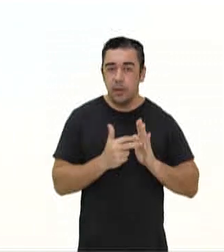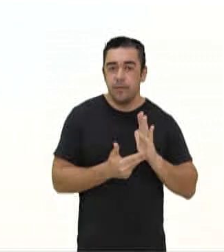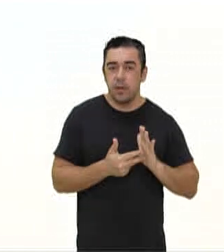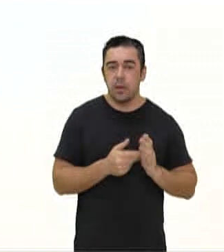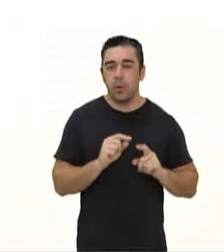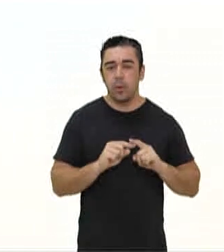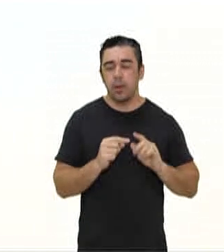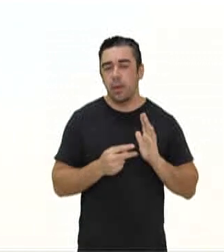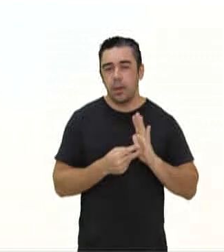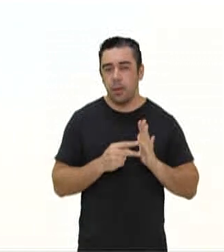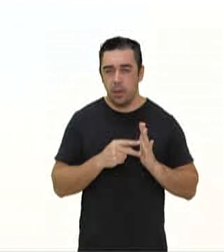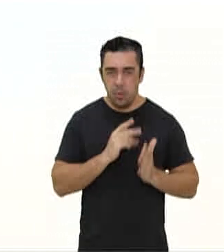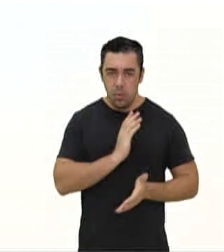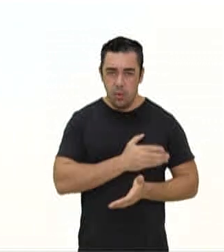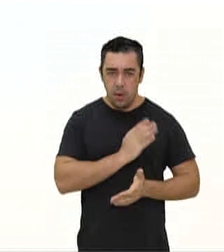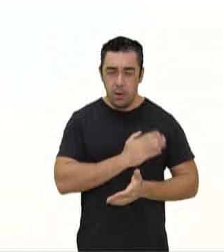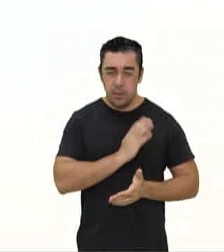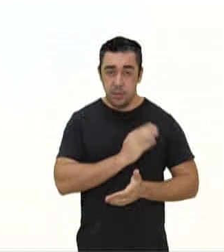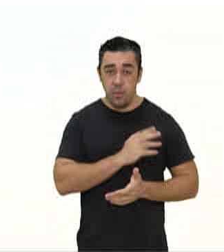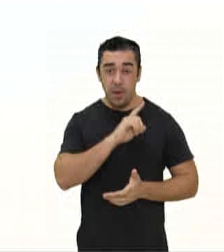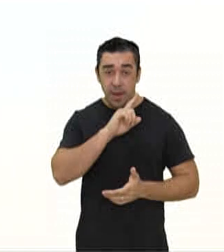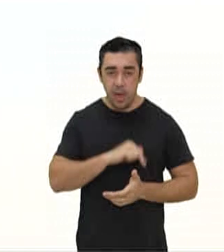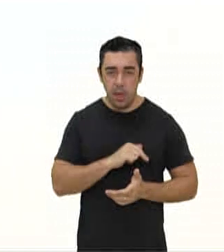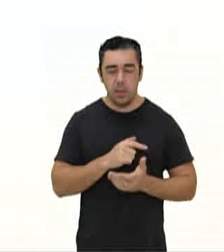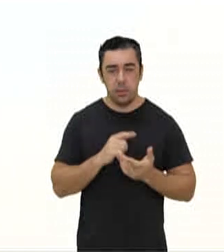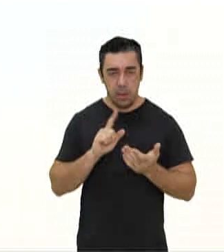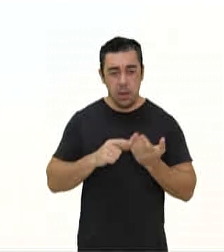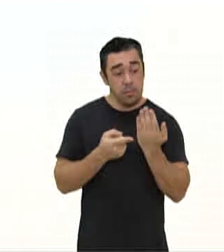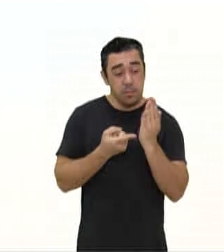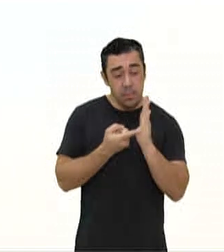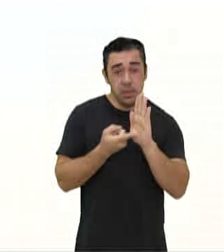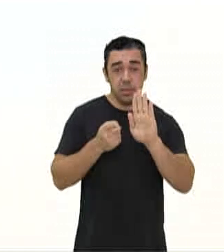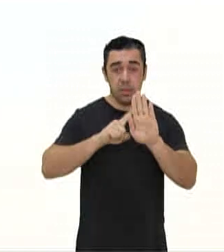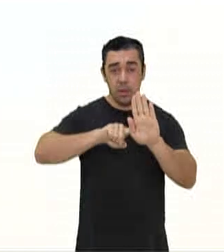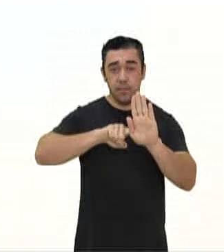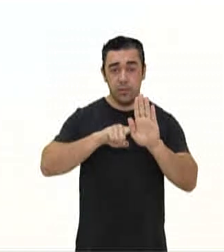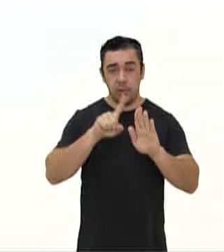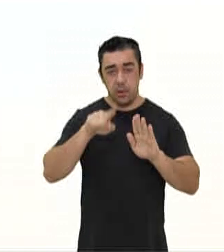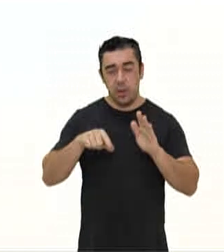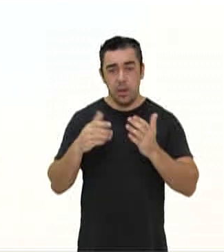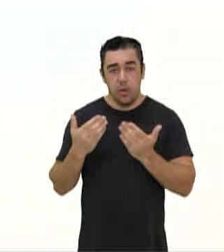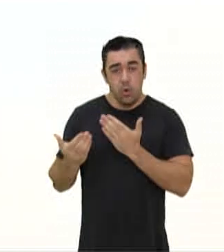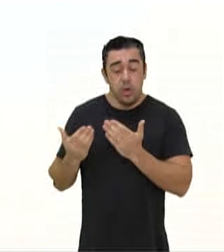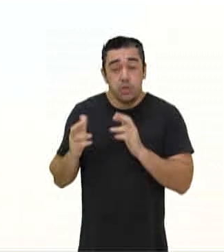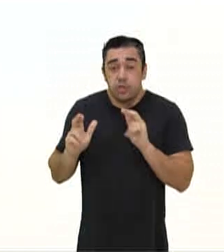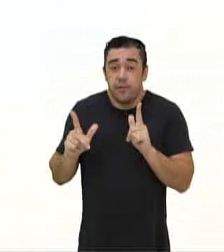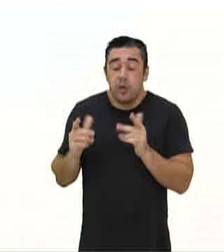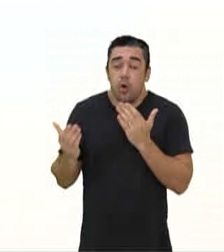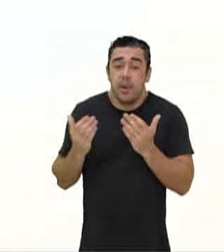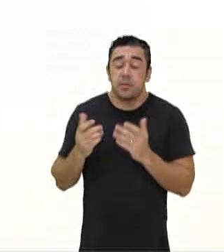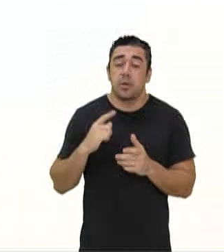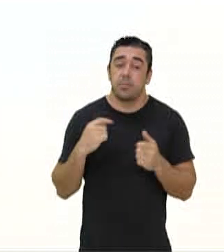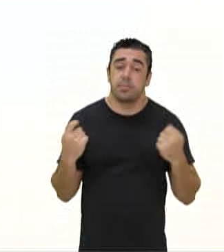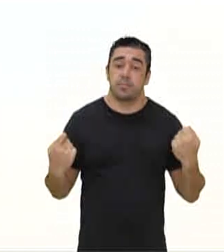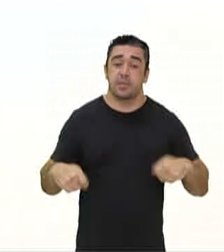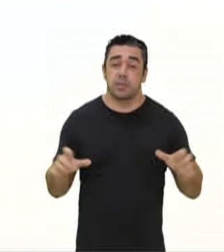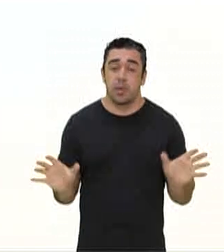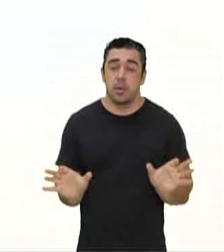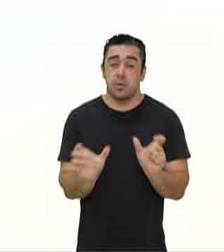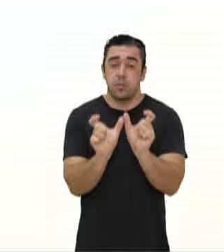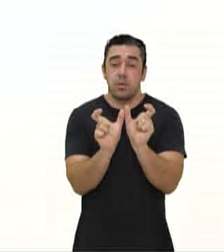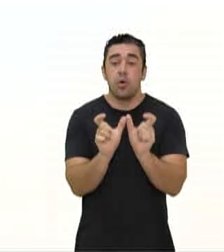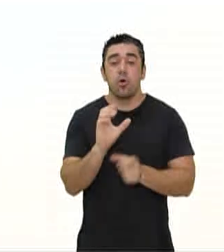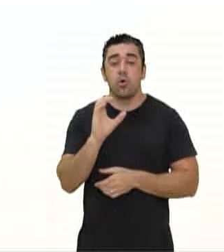afirmando, certo? Está dizendo que é parecido com uma comparação, mas a comparação eu tenho que ter o quê? Um conectivo ali,